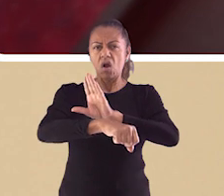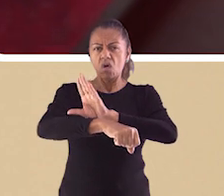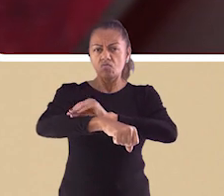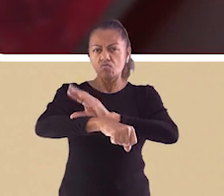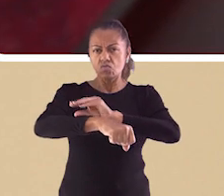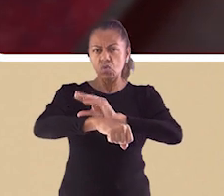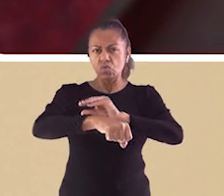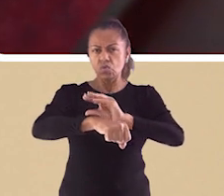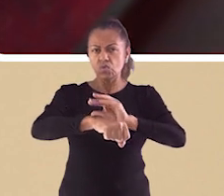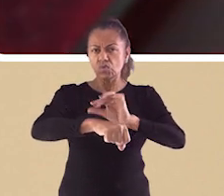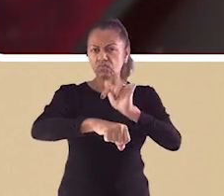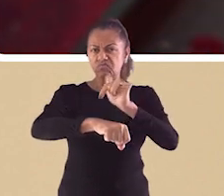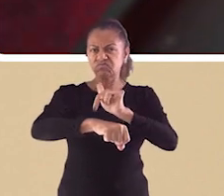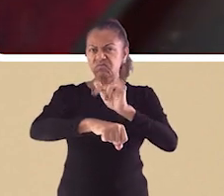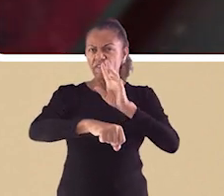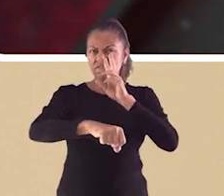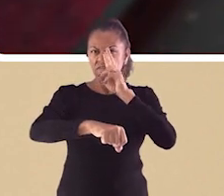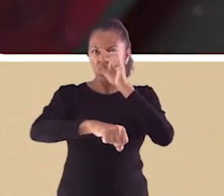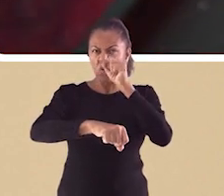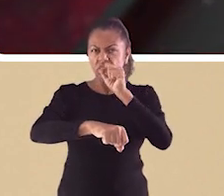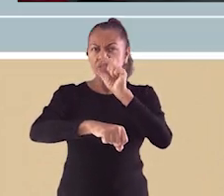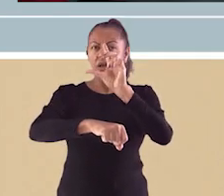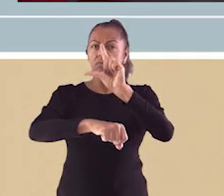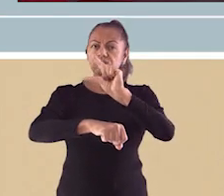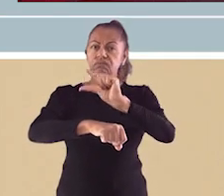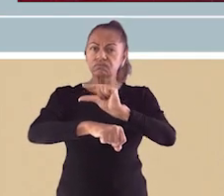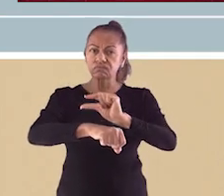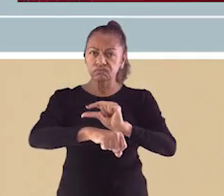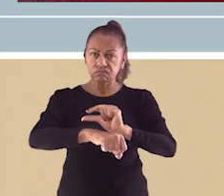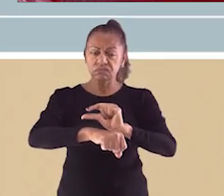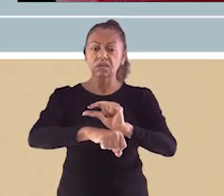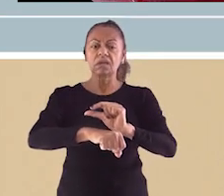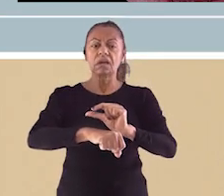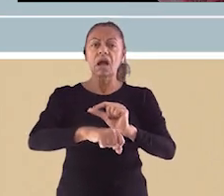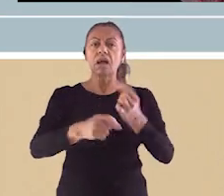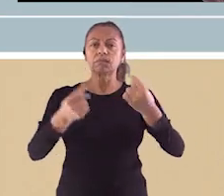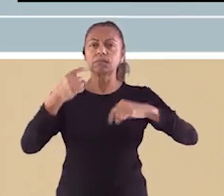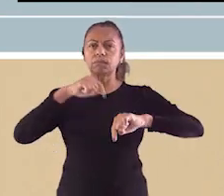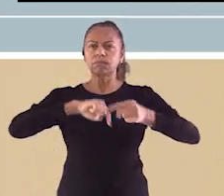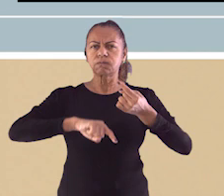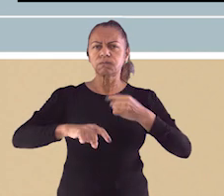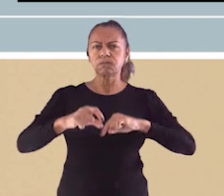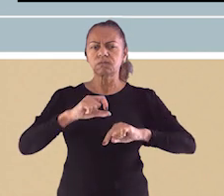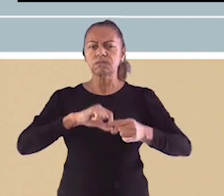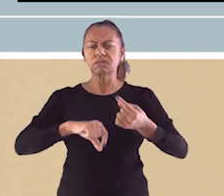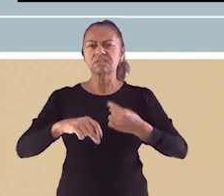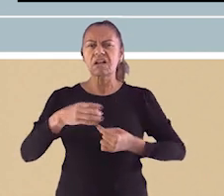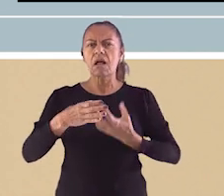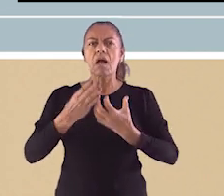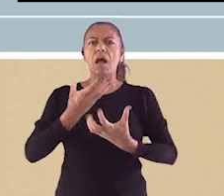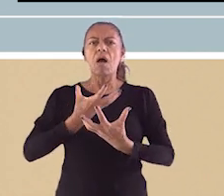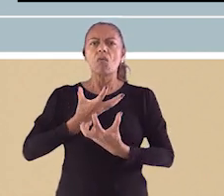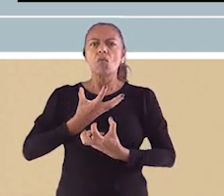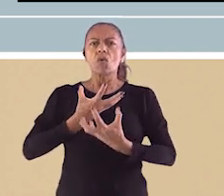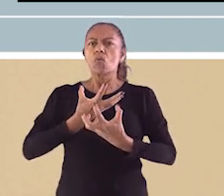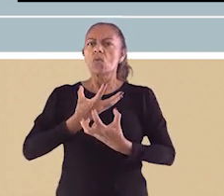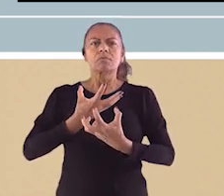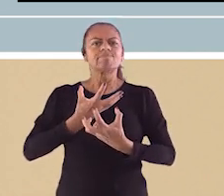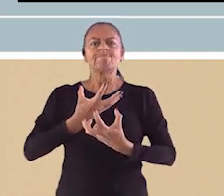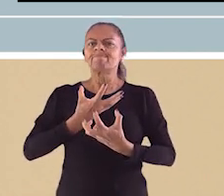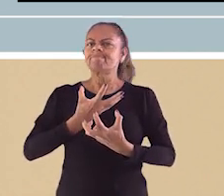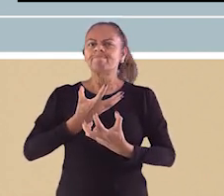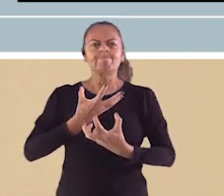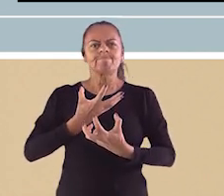do que a morte de parte do músculo cardíaco. Essa morte é causada pela falta de irrigação sanguínea, tendo em vista